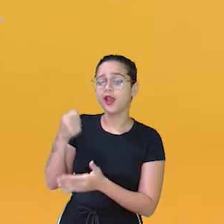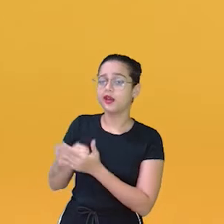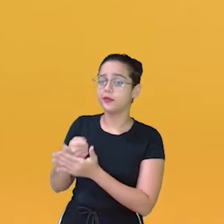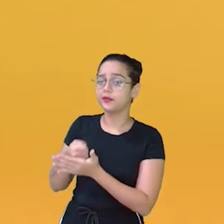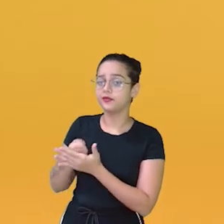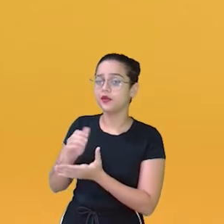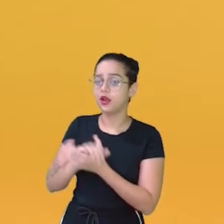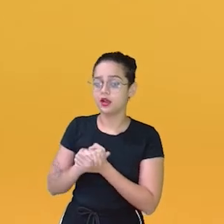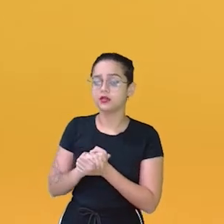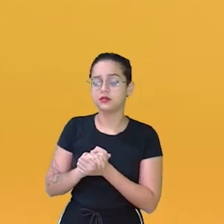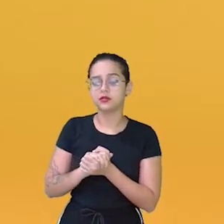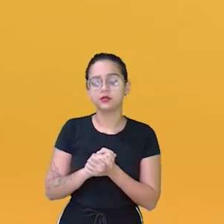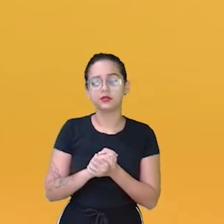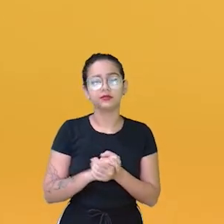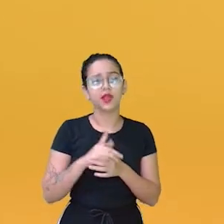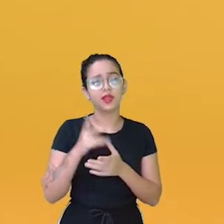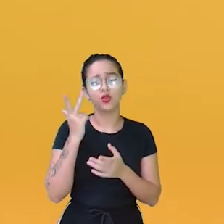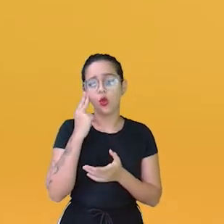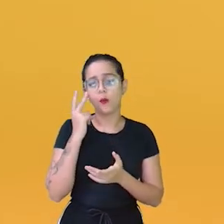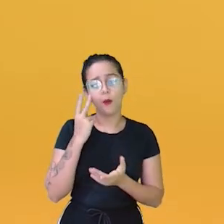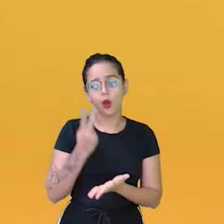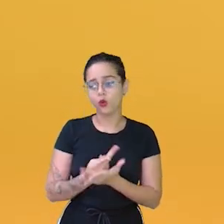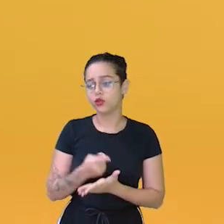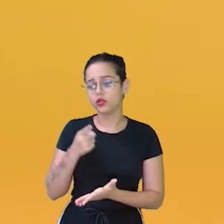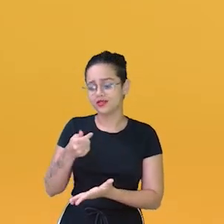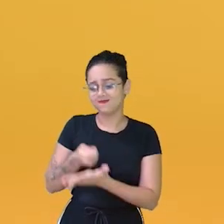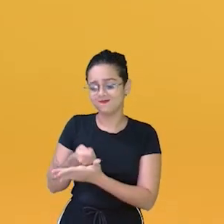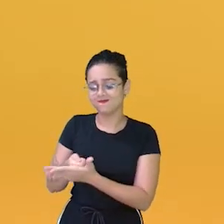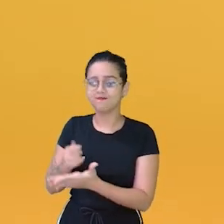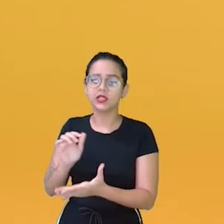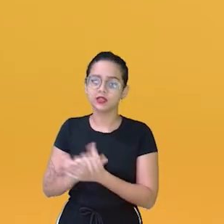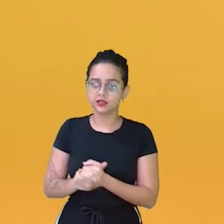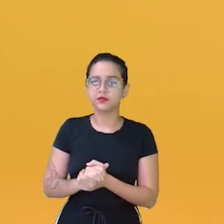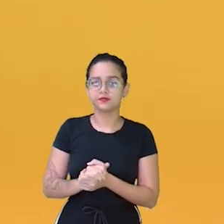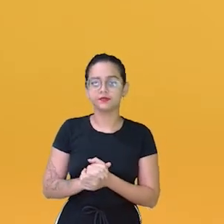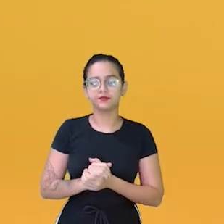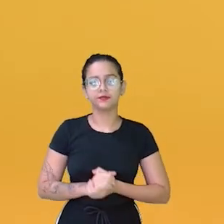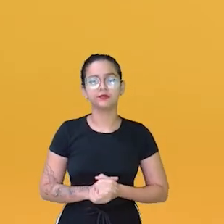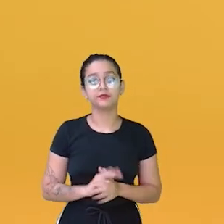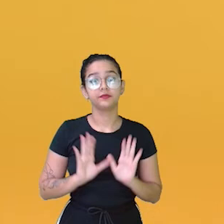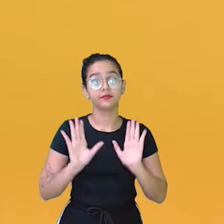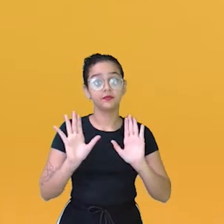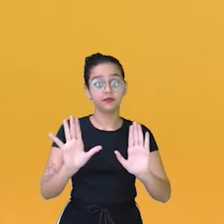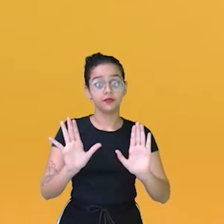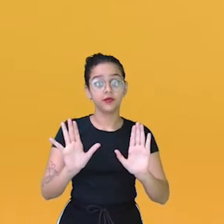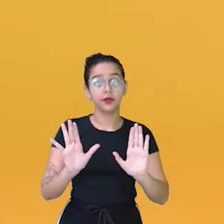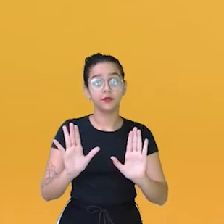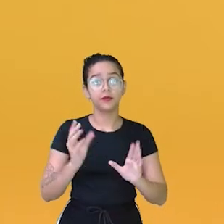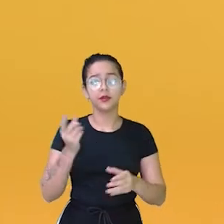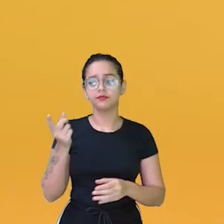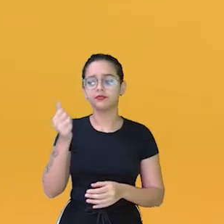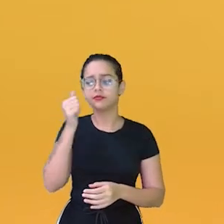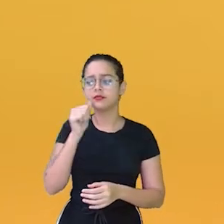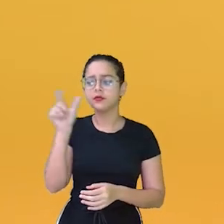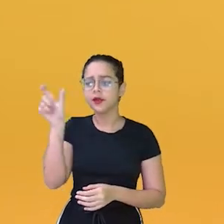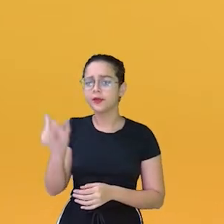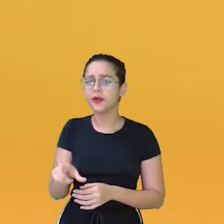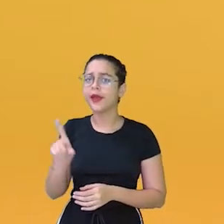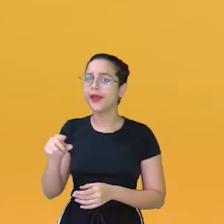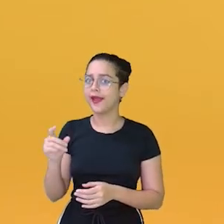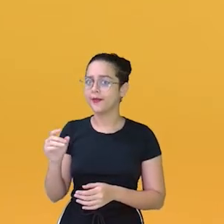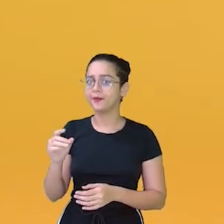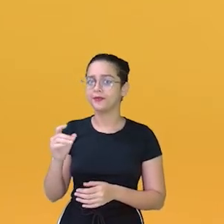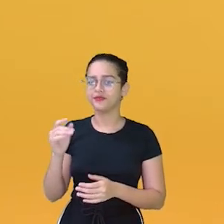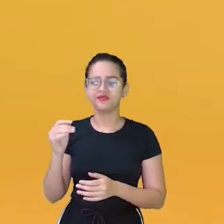de antigamente, era muito comum isso acontecer. Mas, como ela era um pouco rebelde